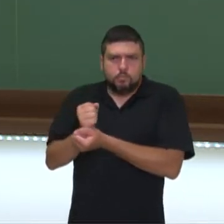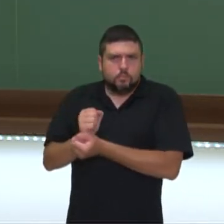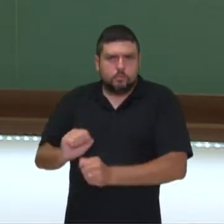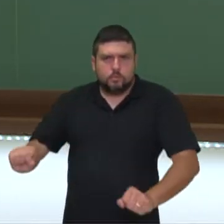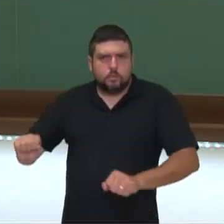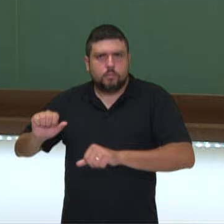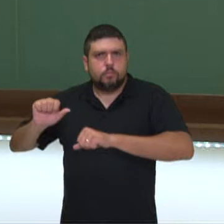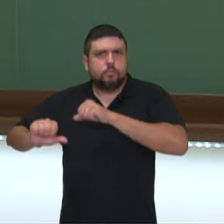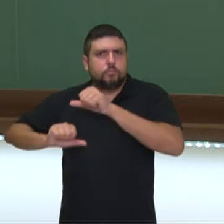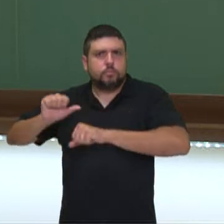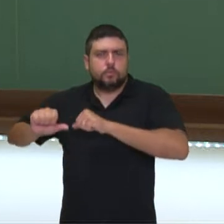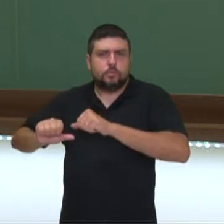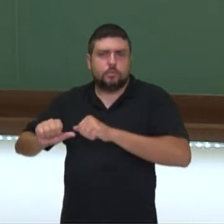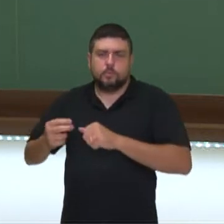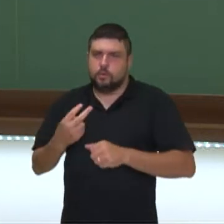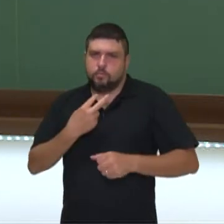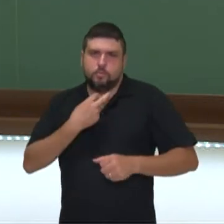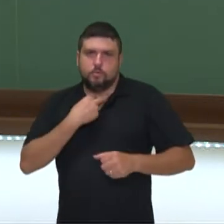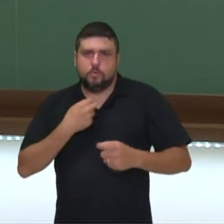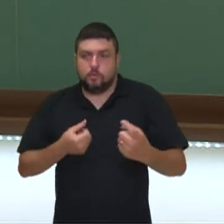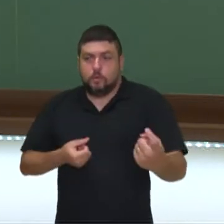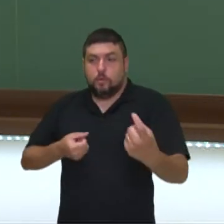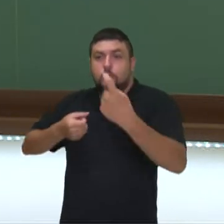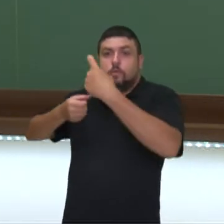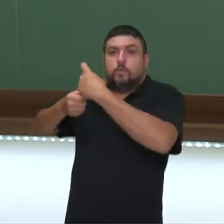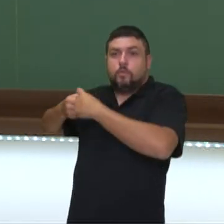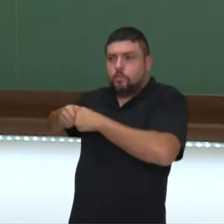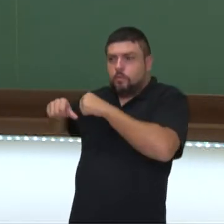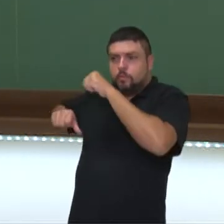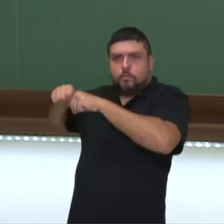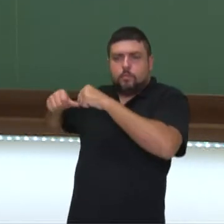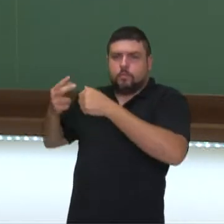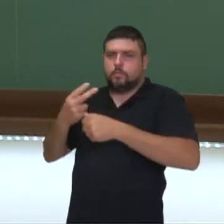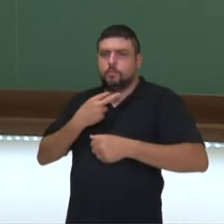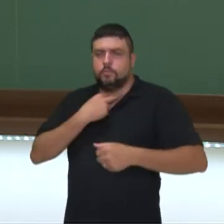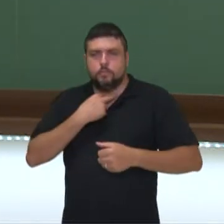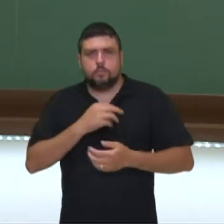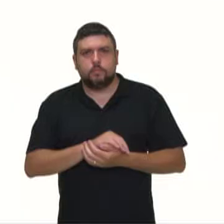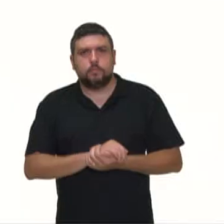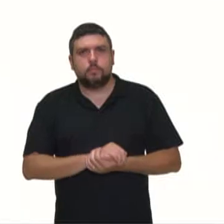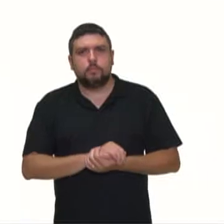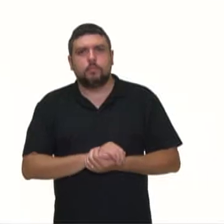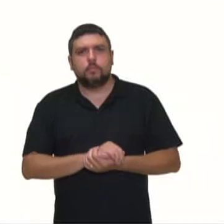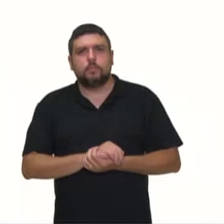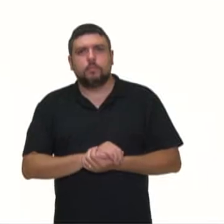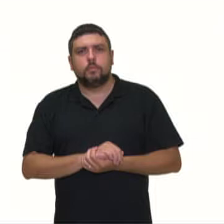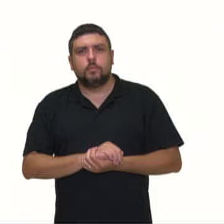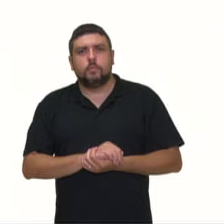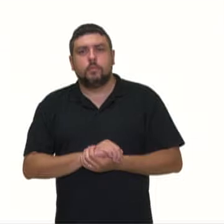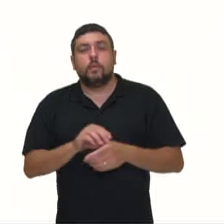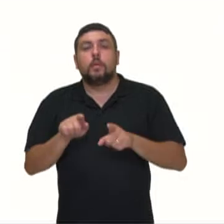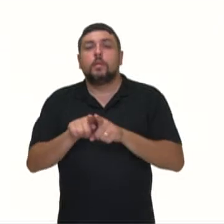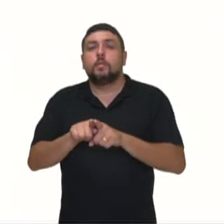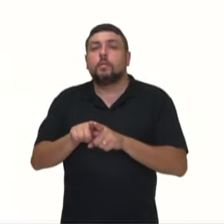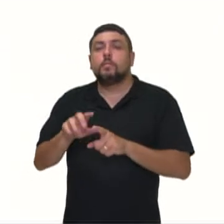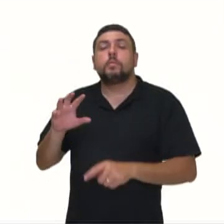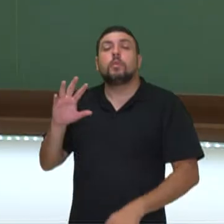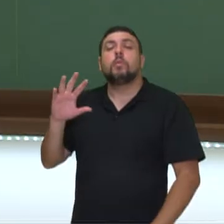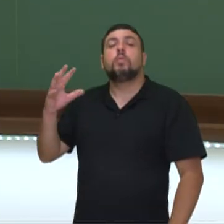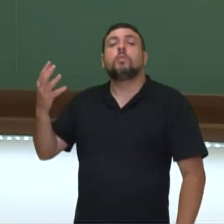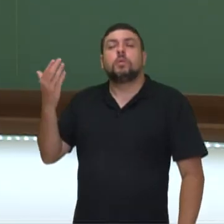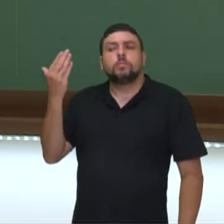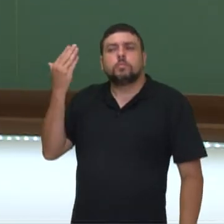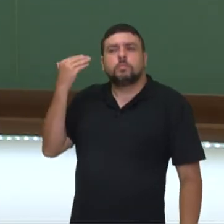como você voltar no tempo para mudar o que aconteceu. E a ênfase está em quando a ação aconteceu. Então,